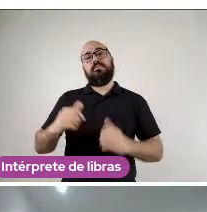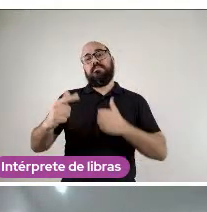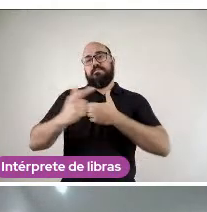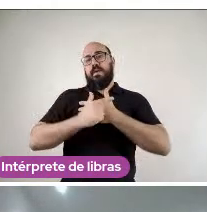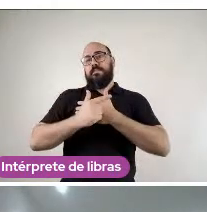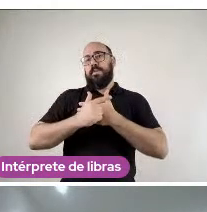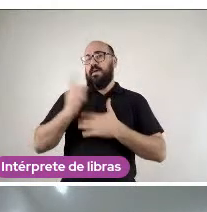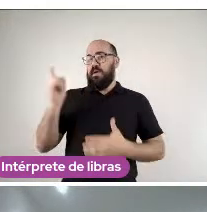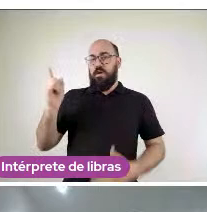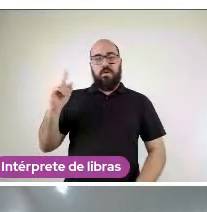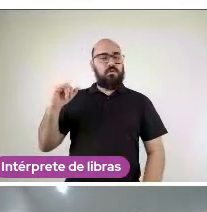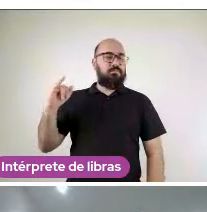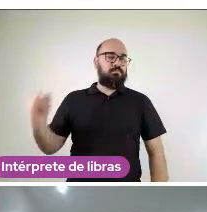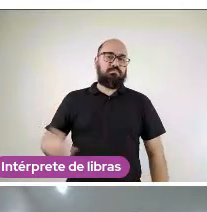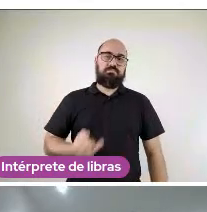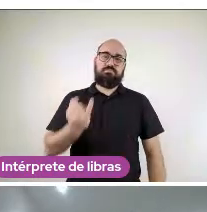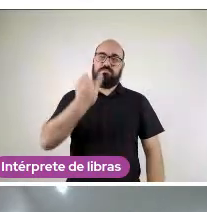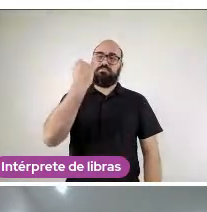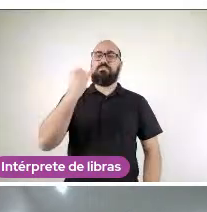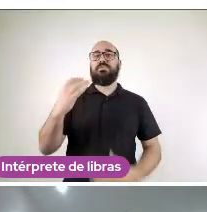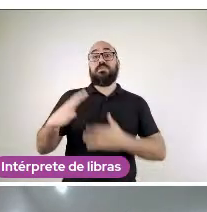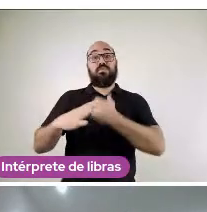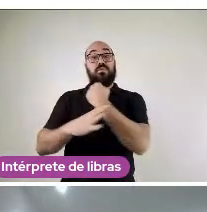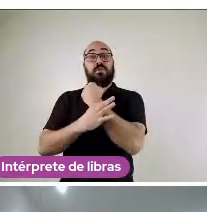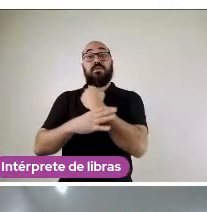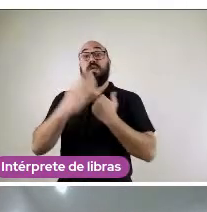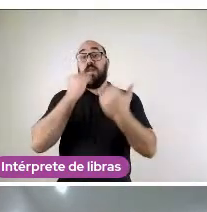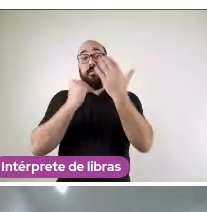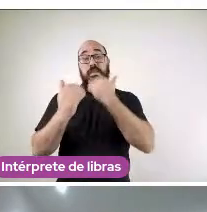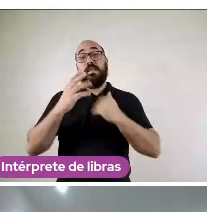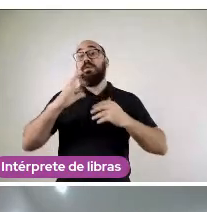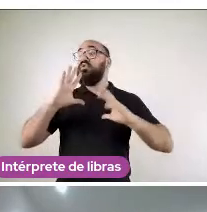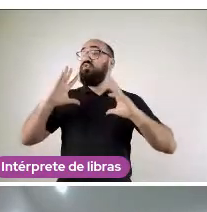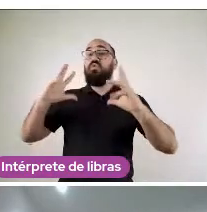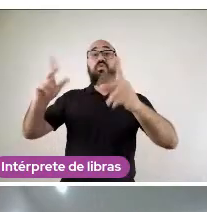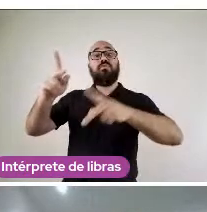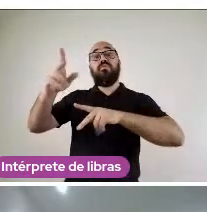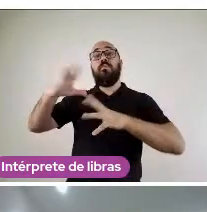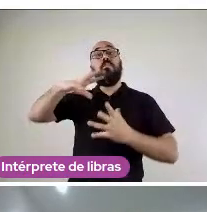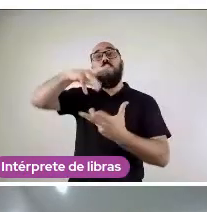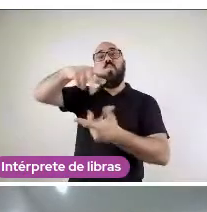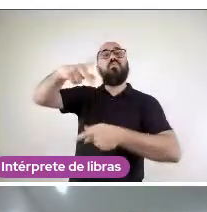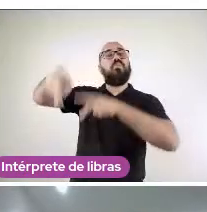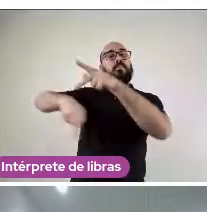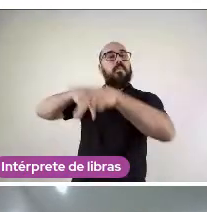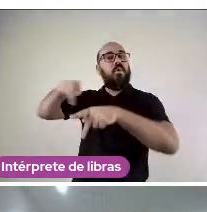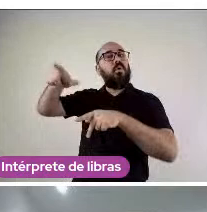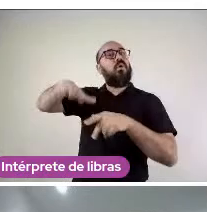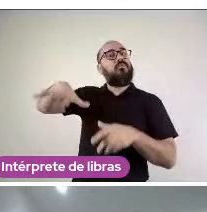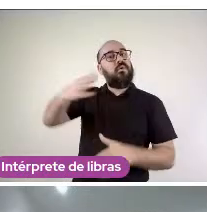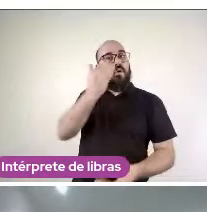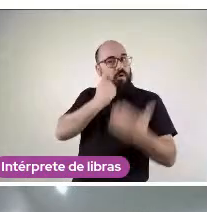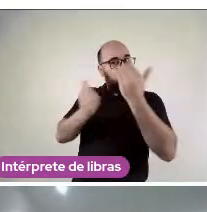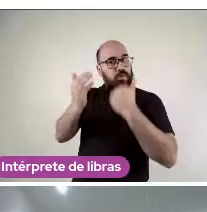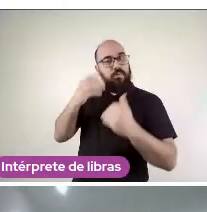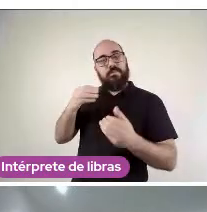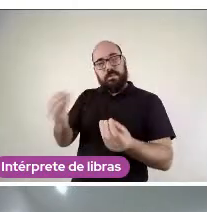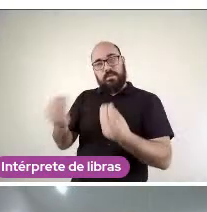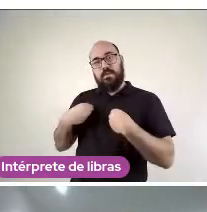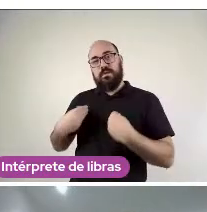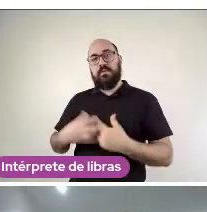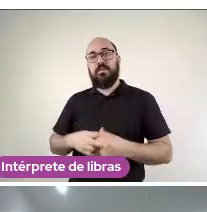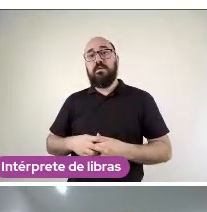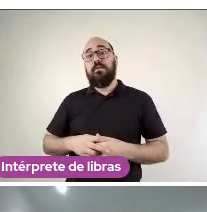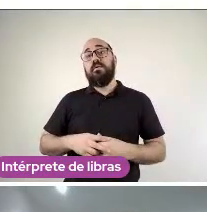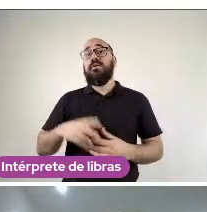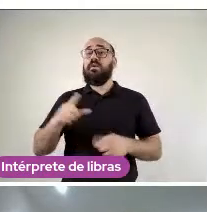garantia da segurança alimentar de inúmeras populações ao redor do globo todo. E também o oceano, ele é fonte de vários